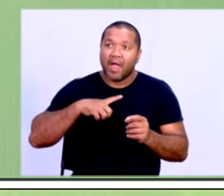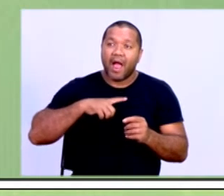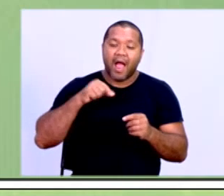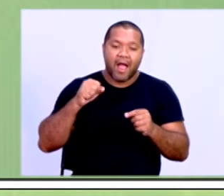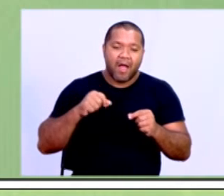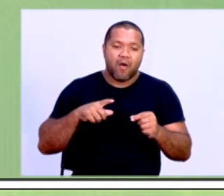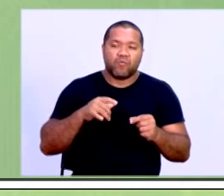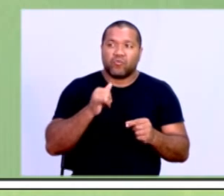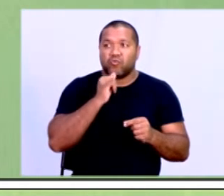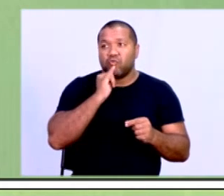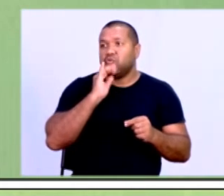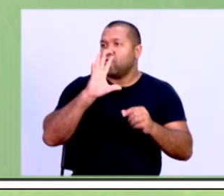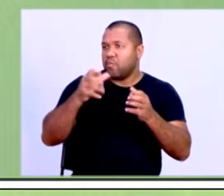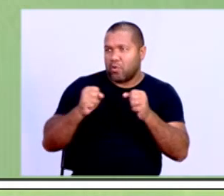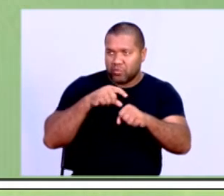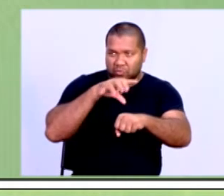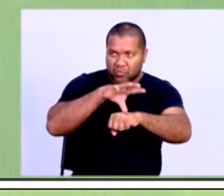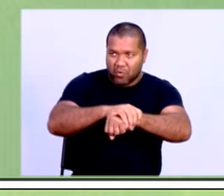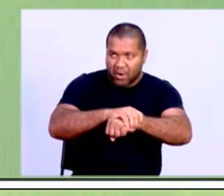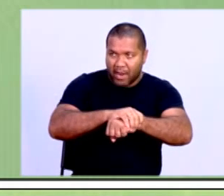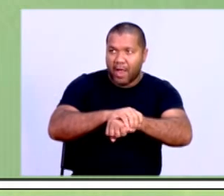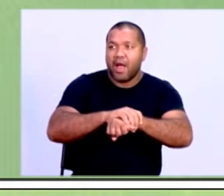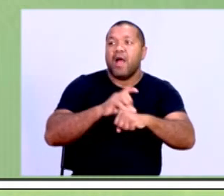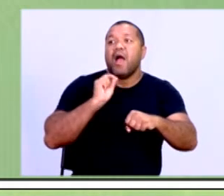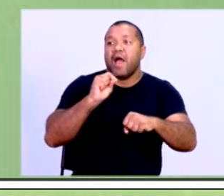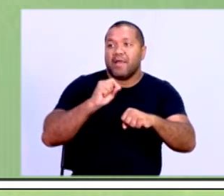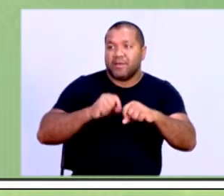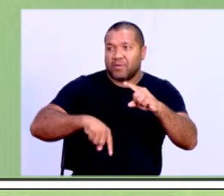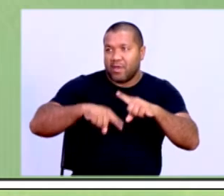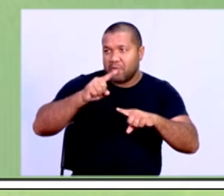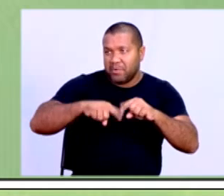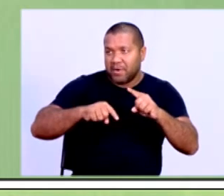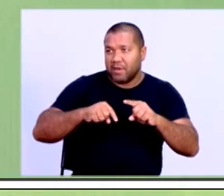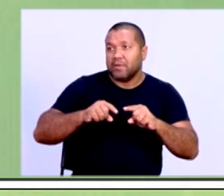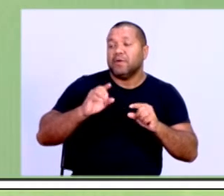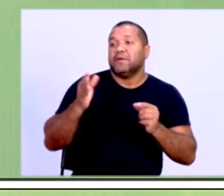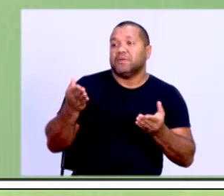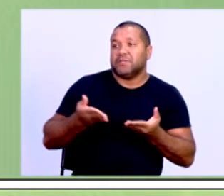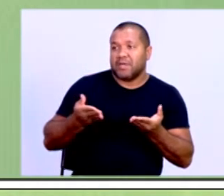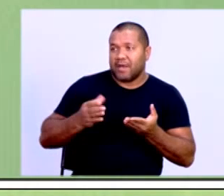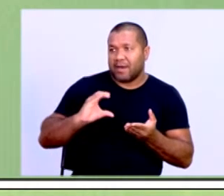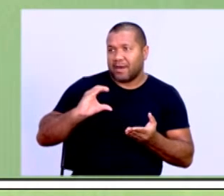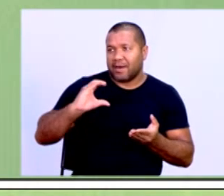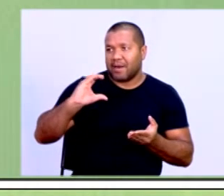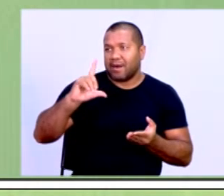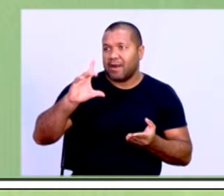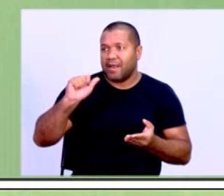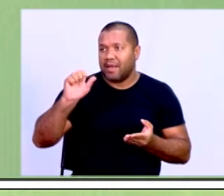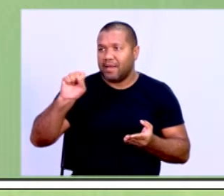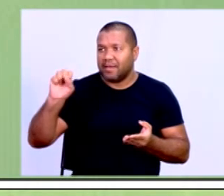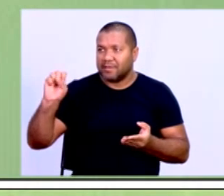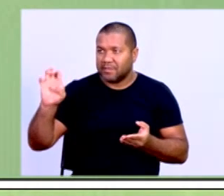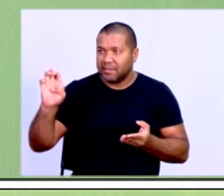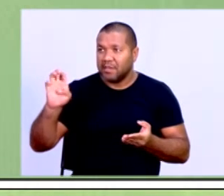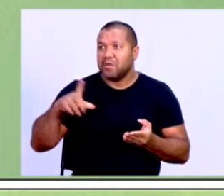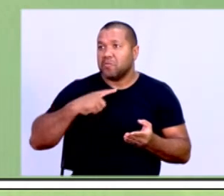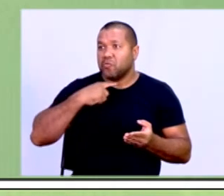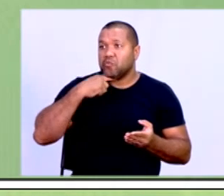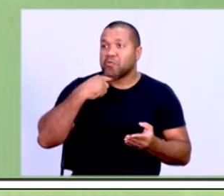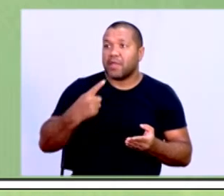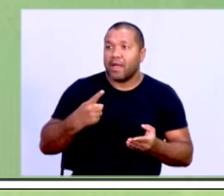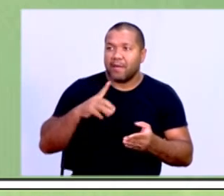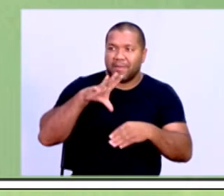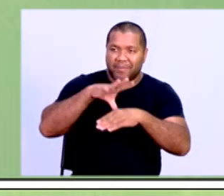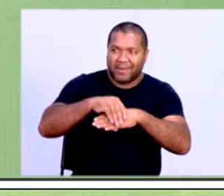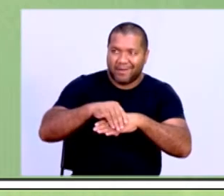existe, é concreto. E a classe passa a ser um projeto ou um modelo, algo que não